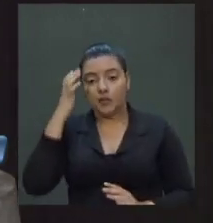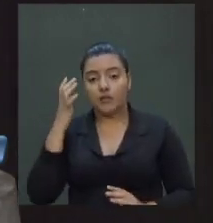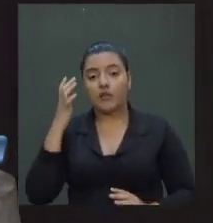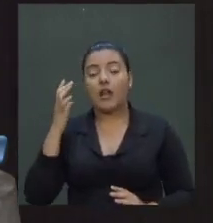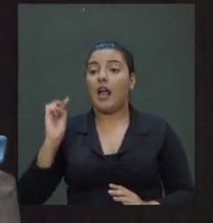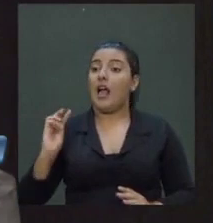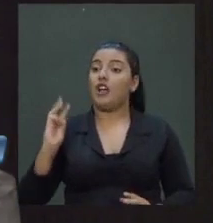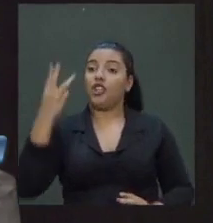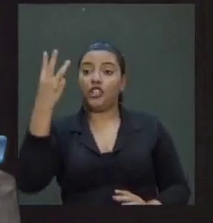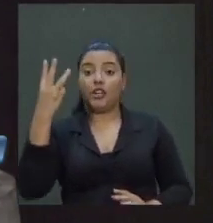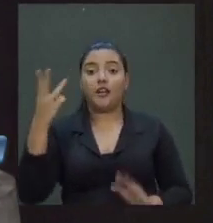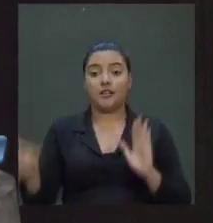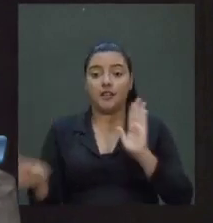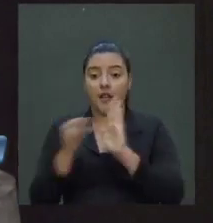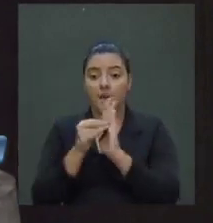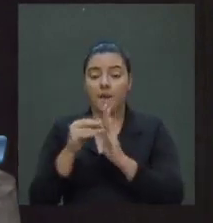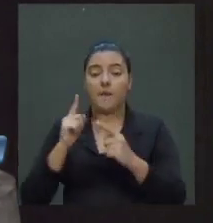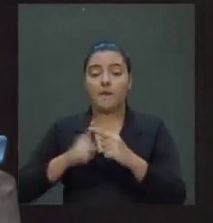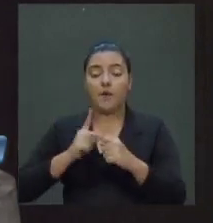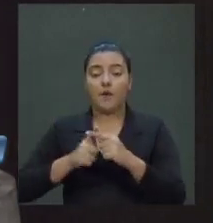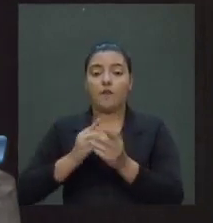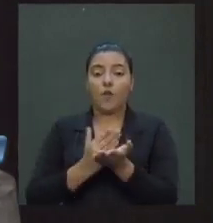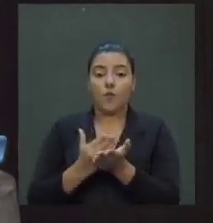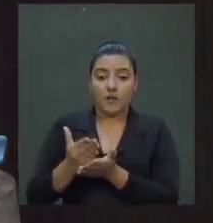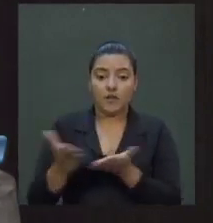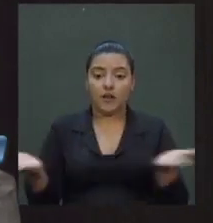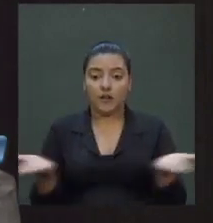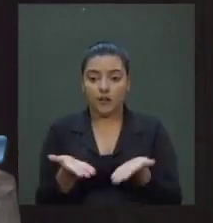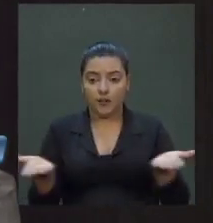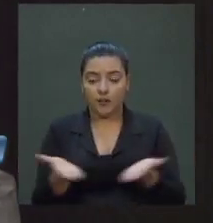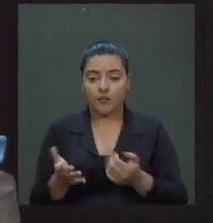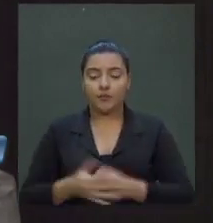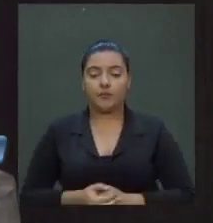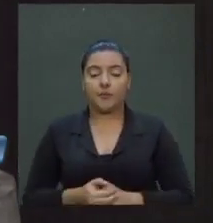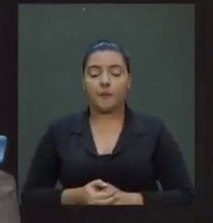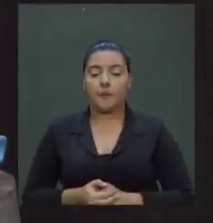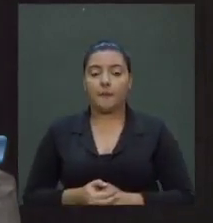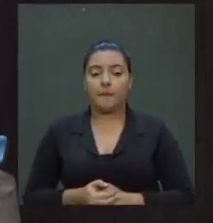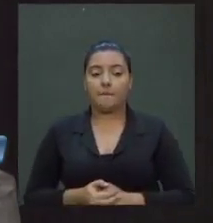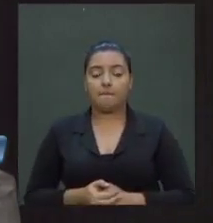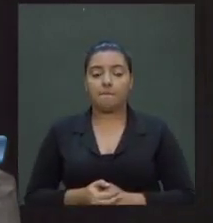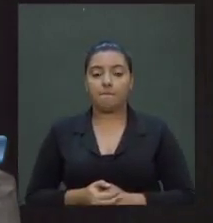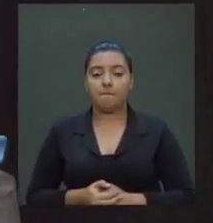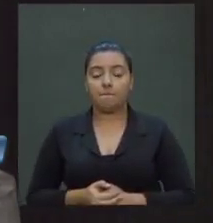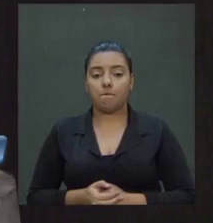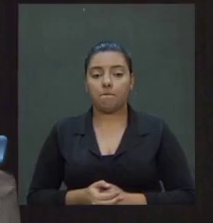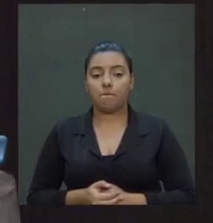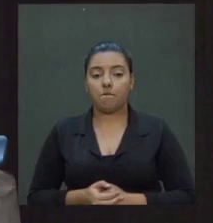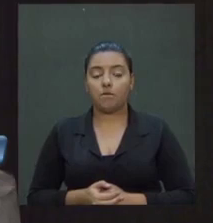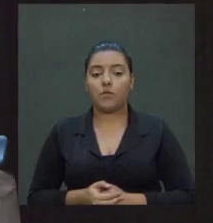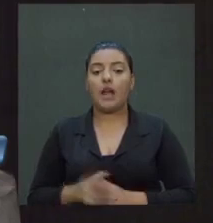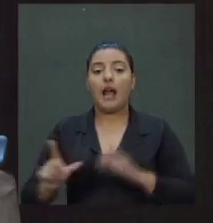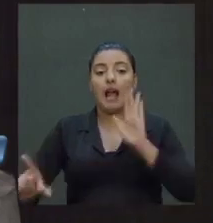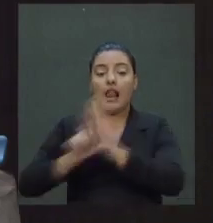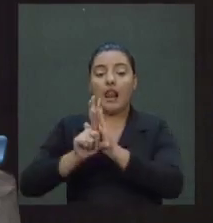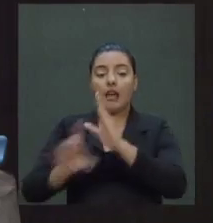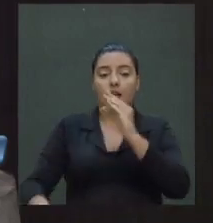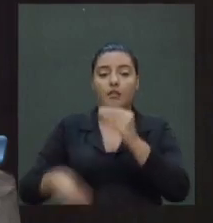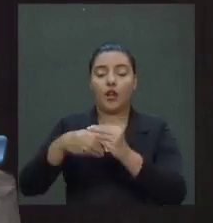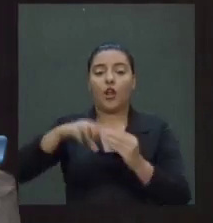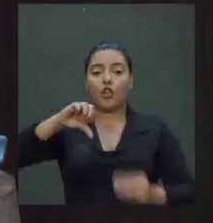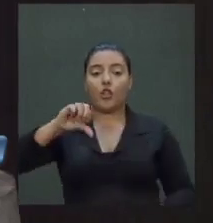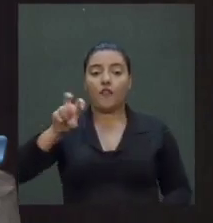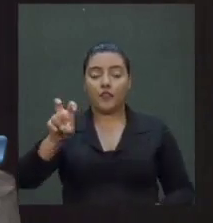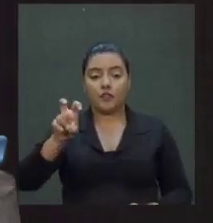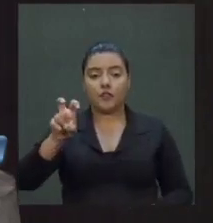as 3 emendas. E eu vou começar de trás para frente. Primeiro, a Lei Complementar 95,